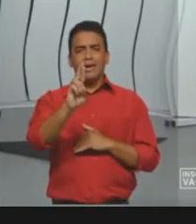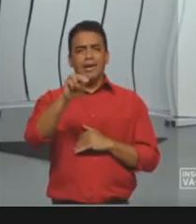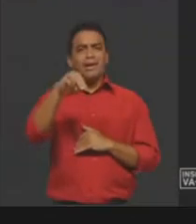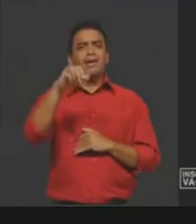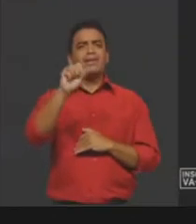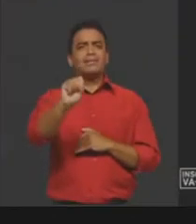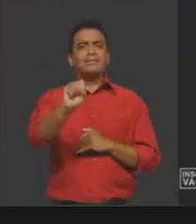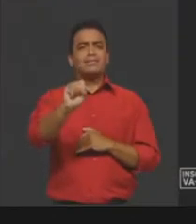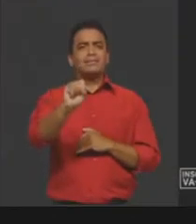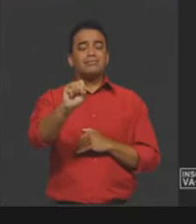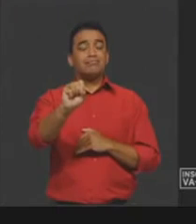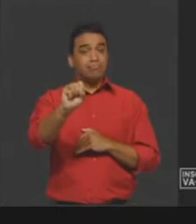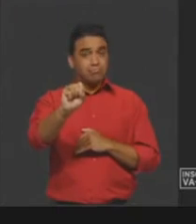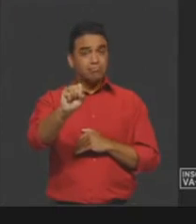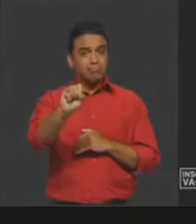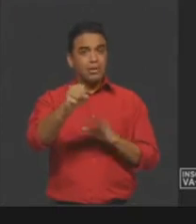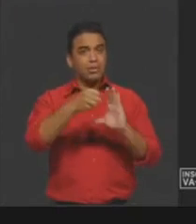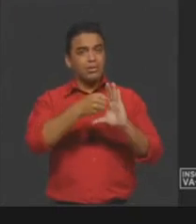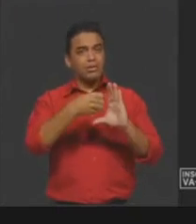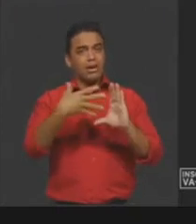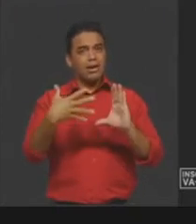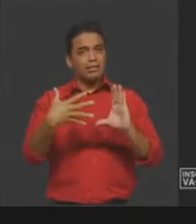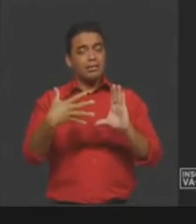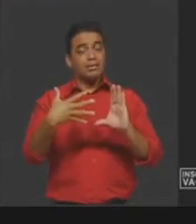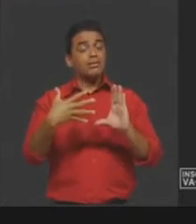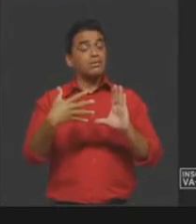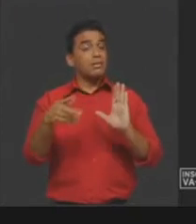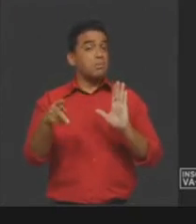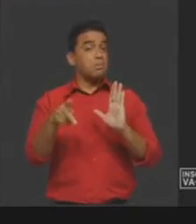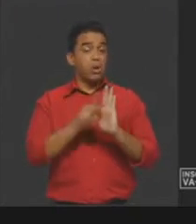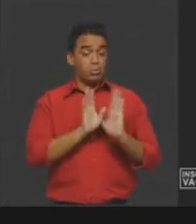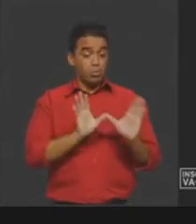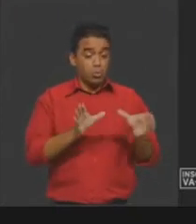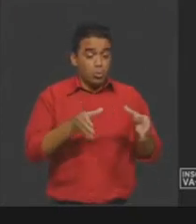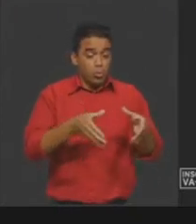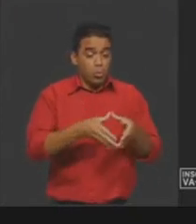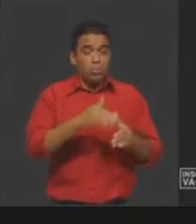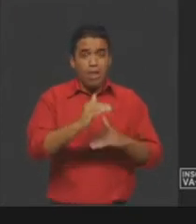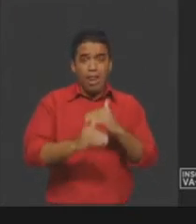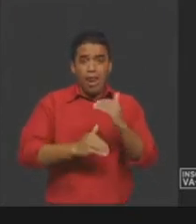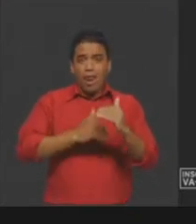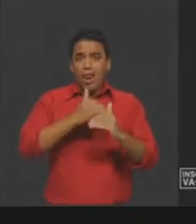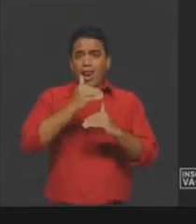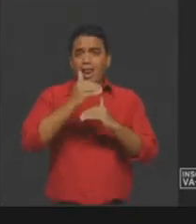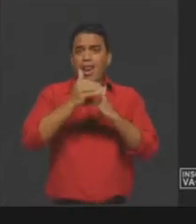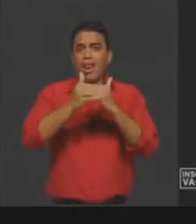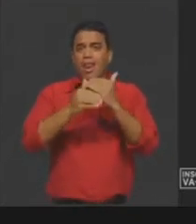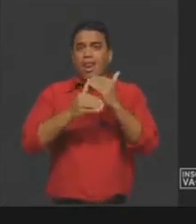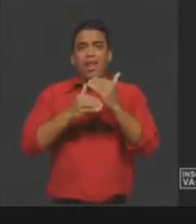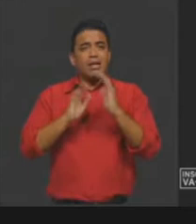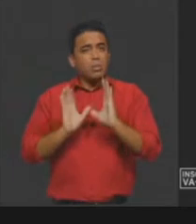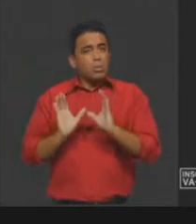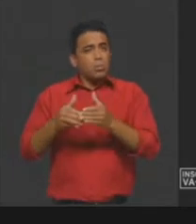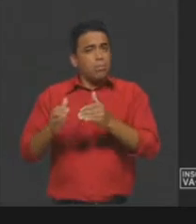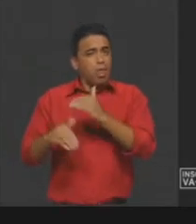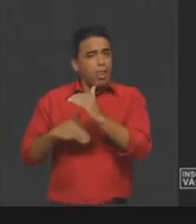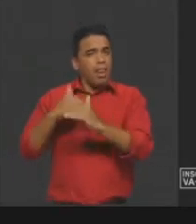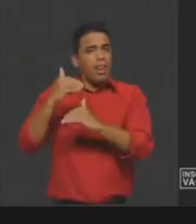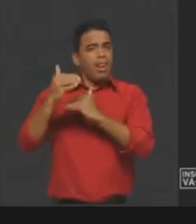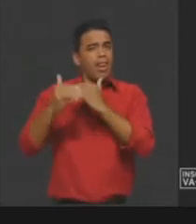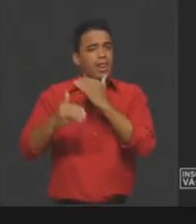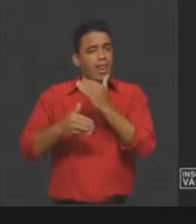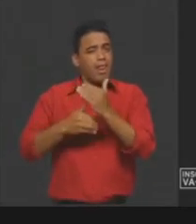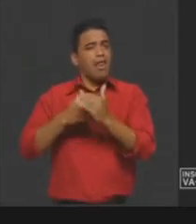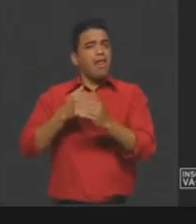Nas classificações modernas, as características evolutivas da evolução, do desenvolvimento dos seres vivos ao longo de milhares